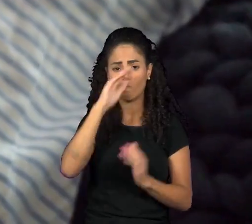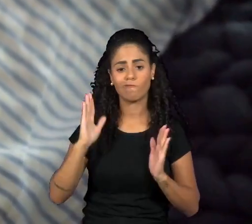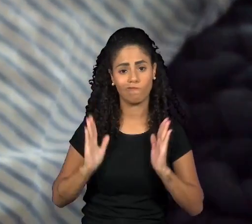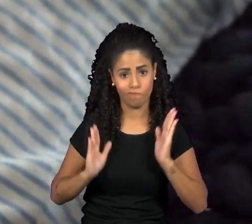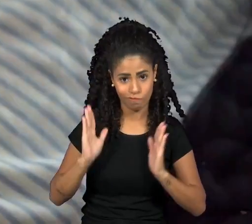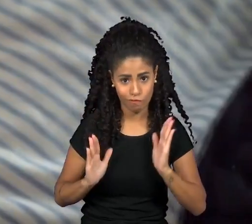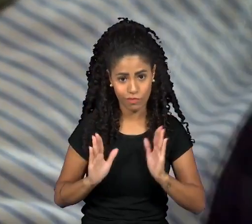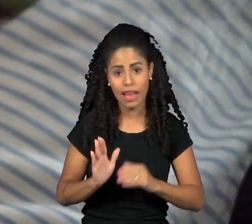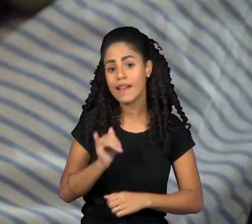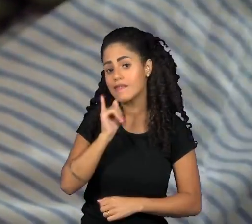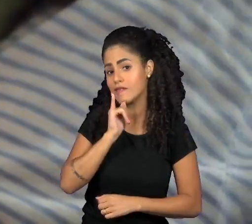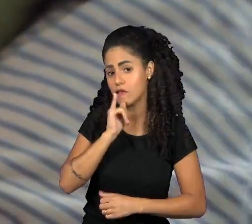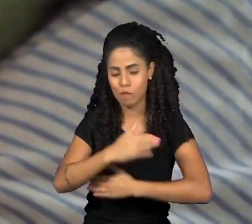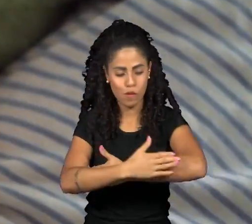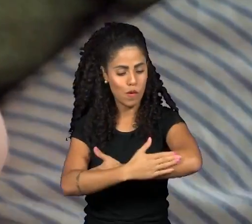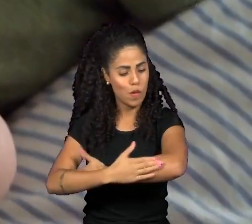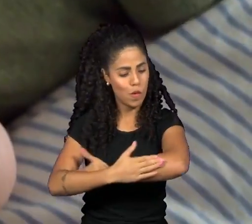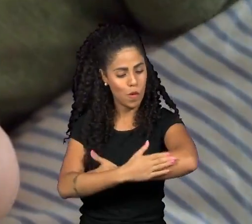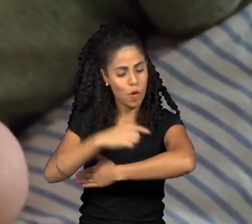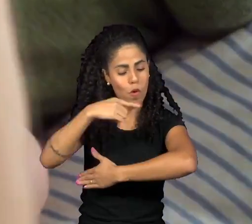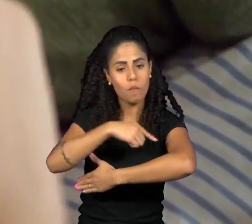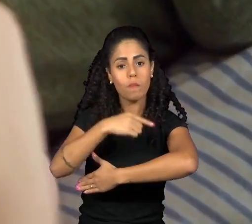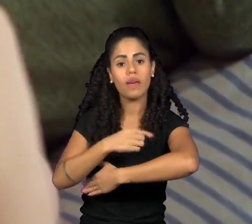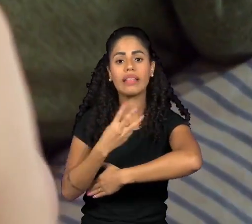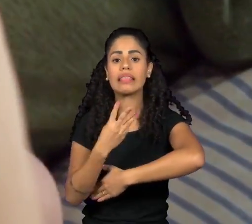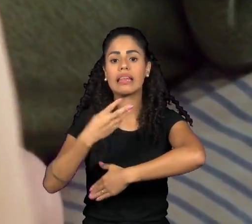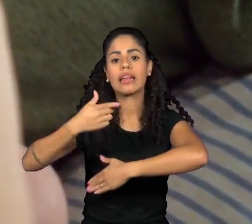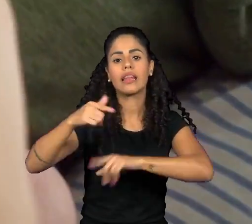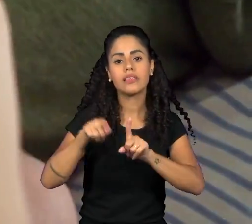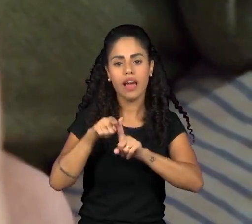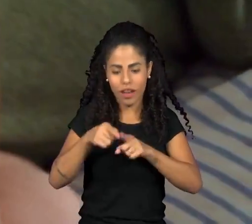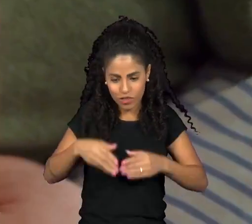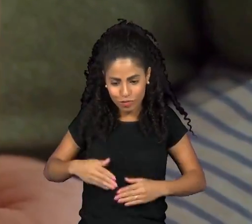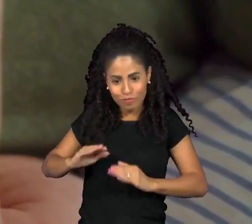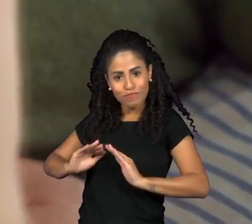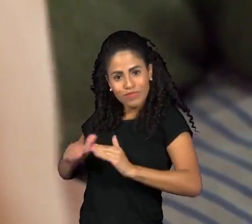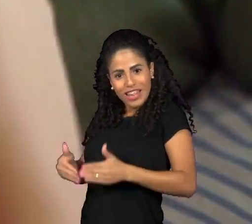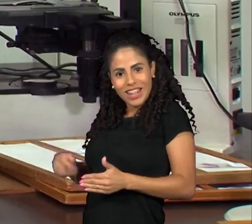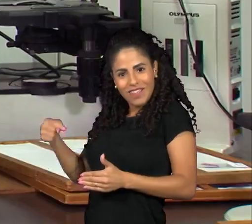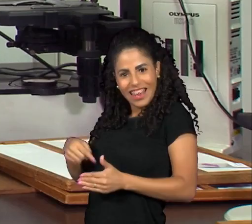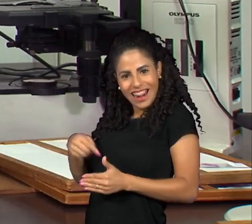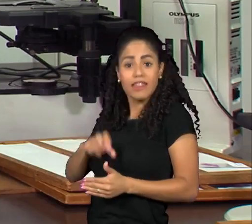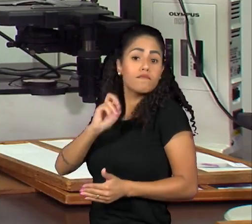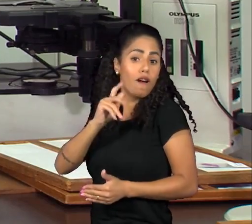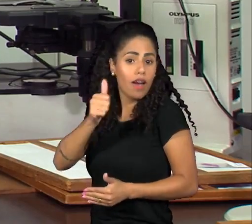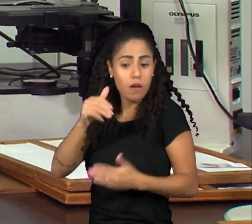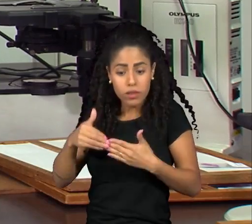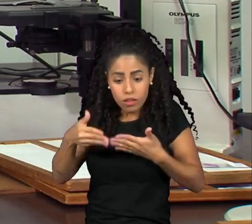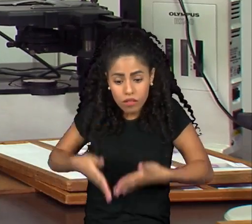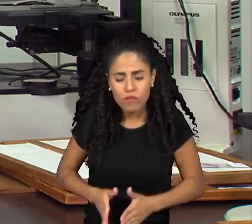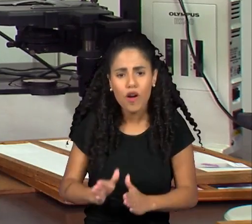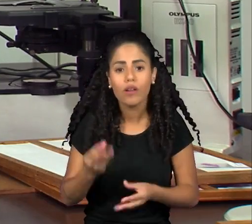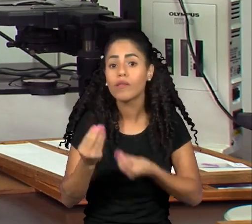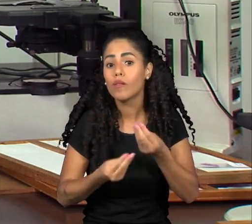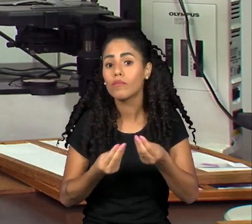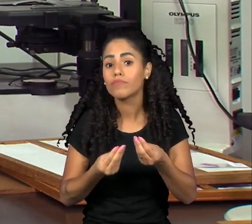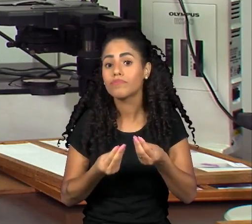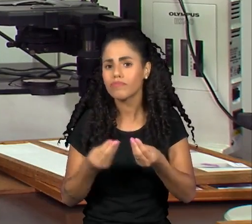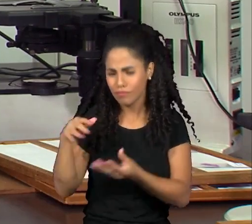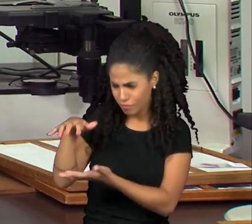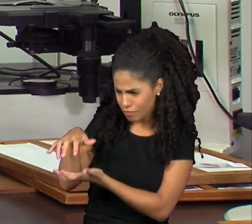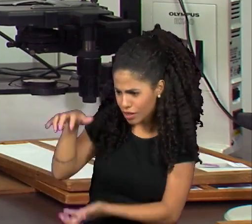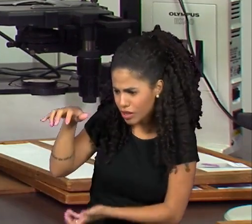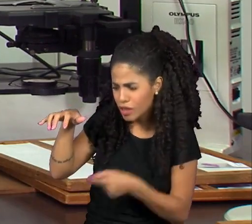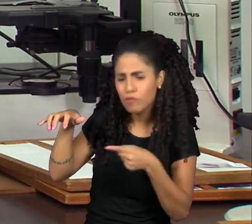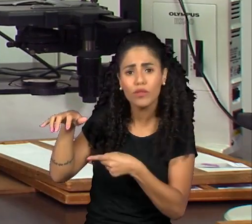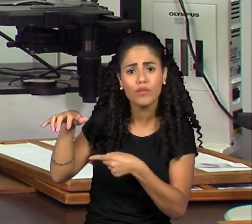Um bebê, ele estava a 37 graus e teve que se adaptar depois quando ele sai do útero. E o idoso pode quebrar esse sistema, porque